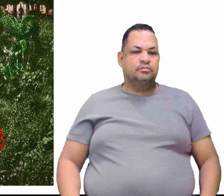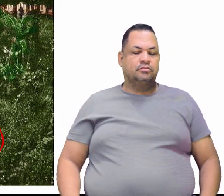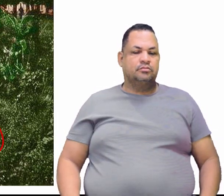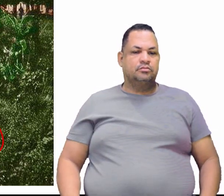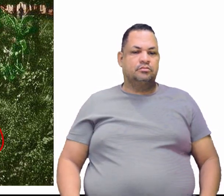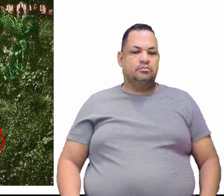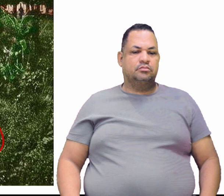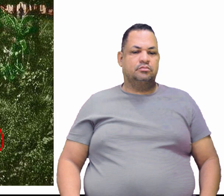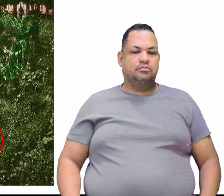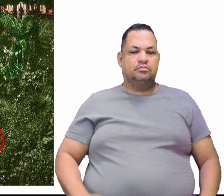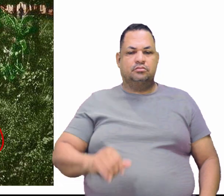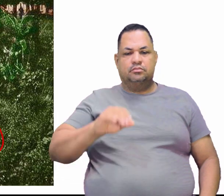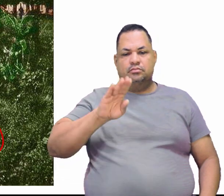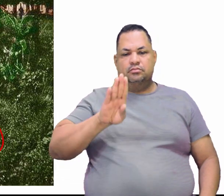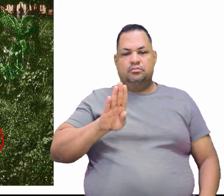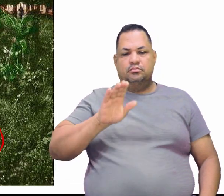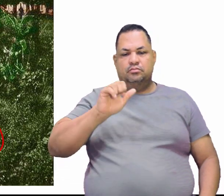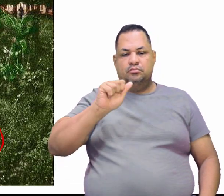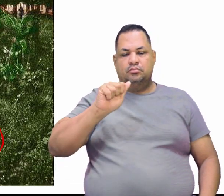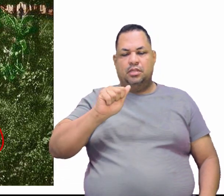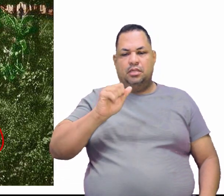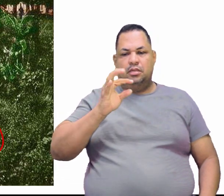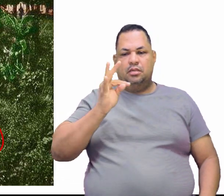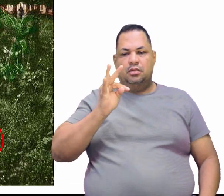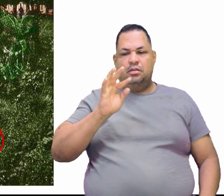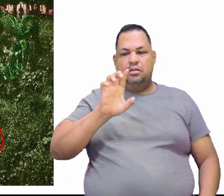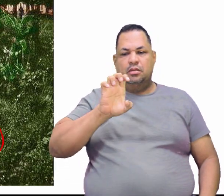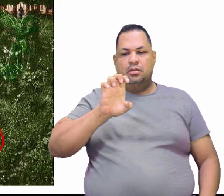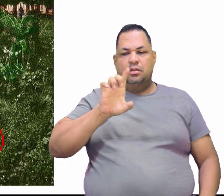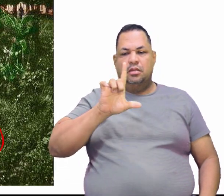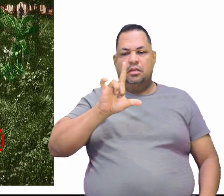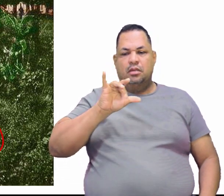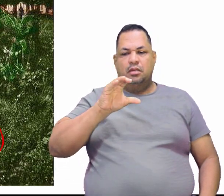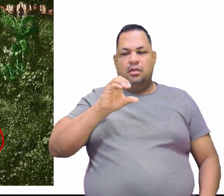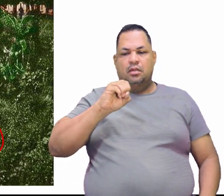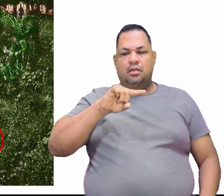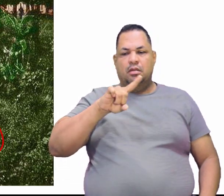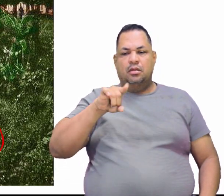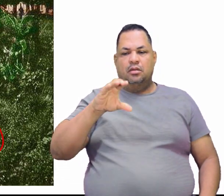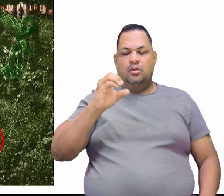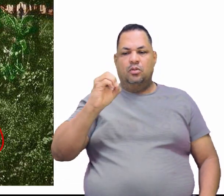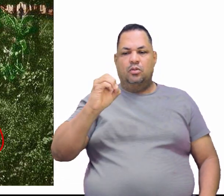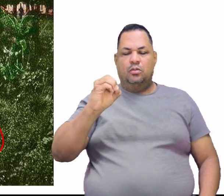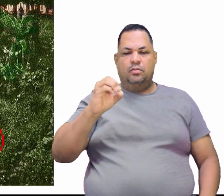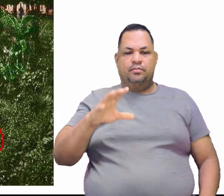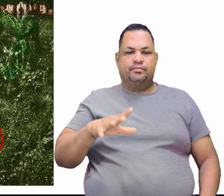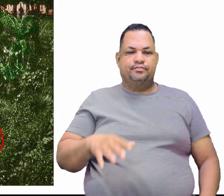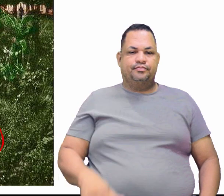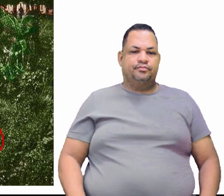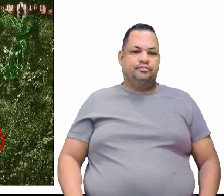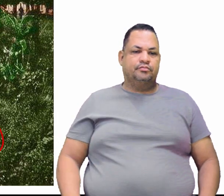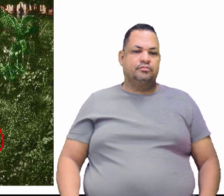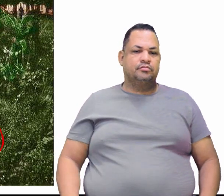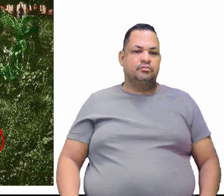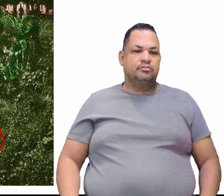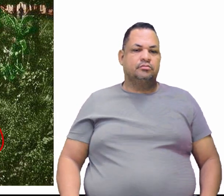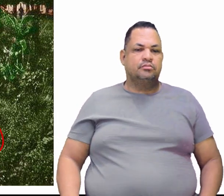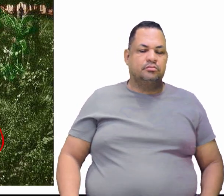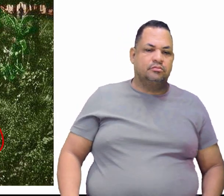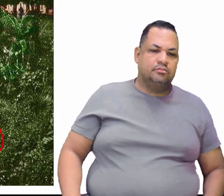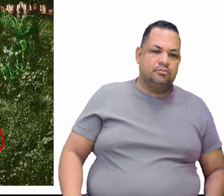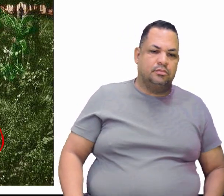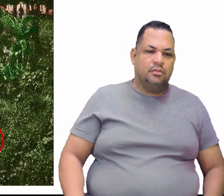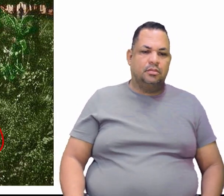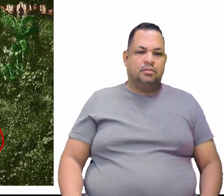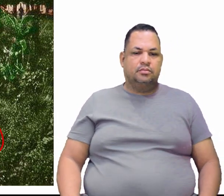carga. Ó, o batelão aqui, isso aqui, Colocava aí, produto e se mandava.